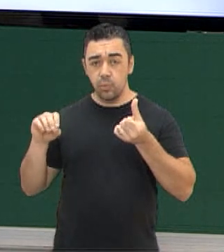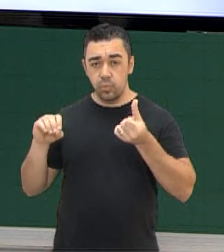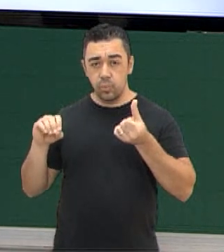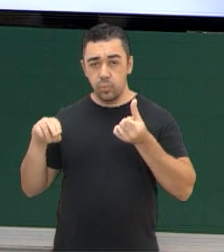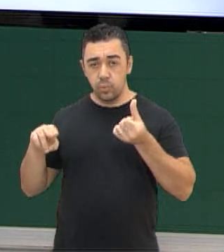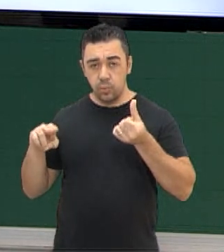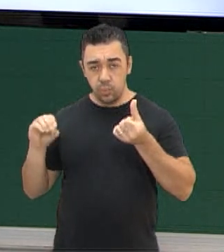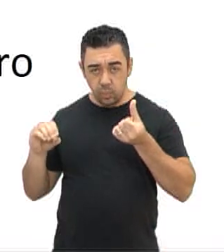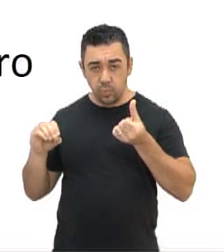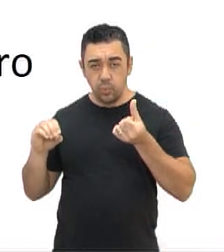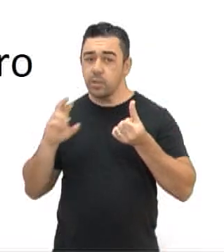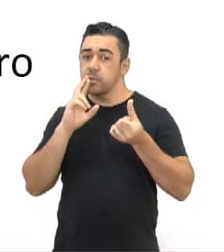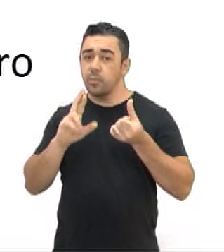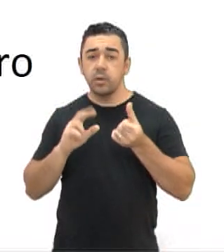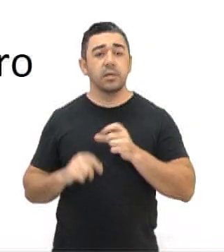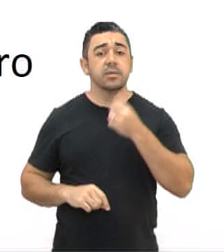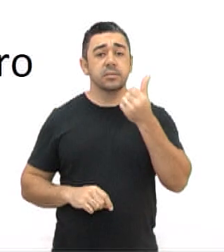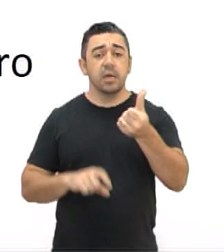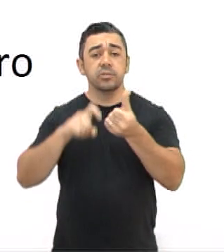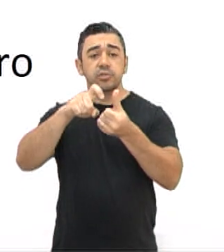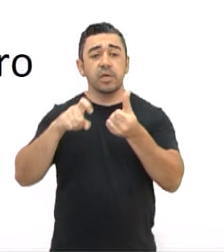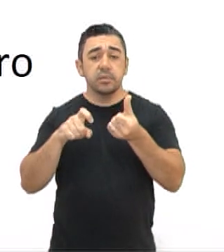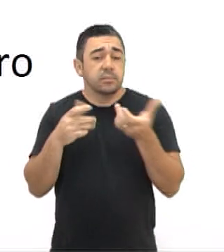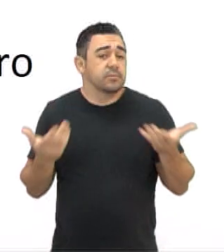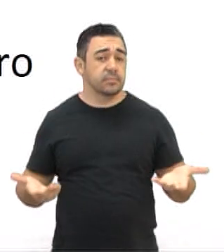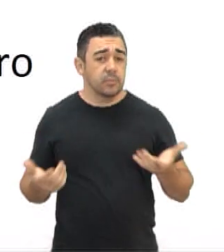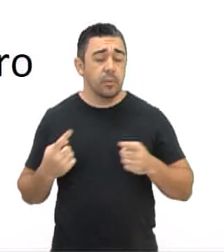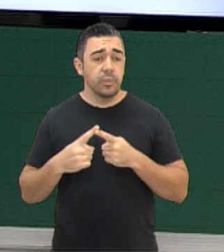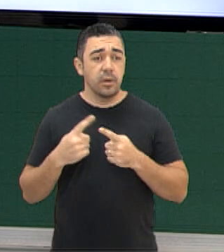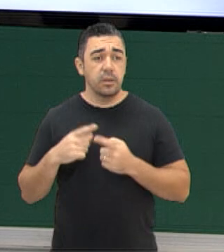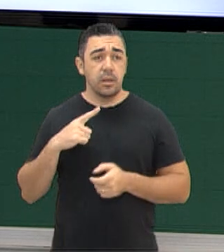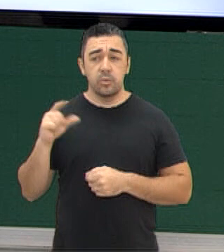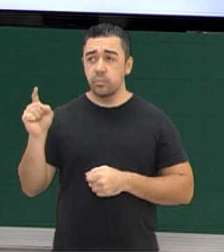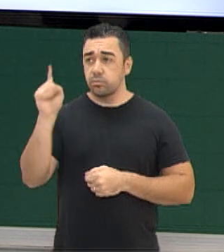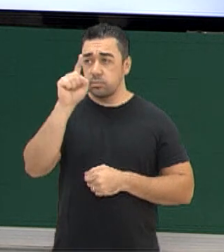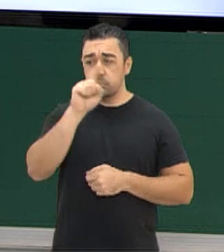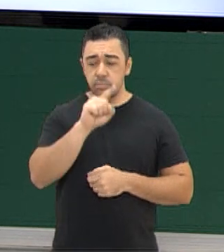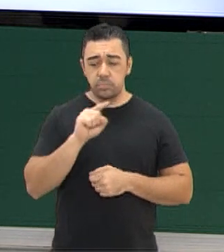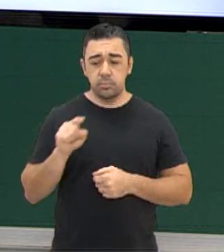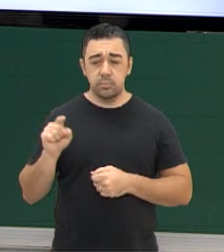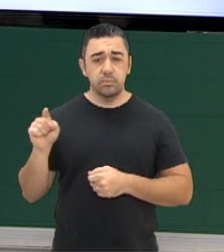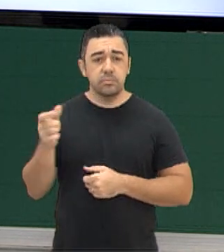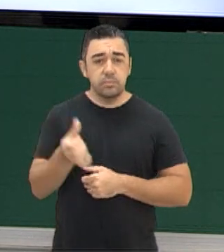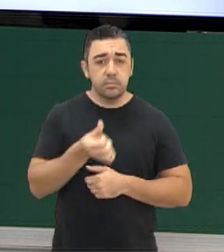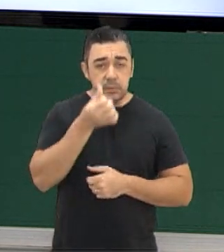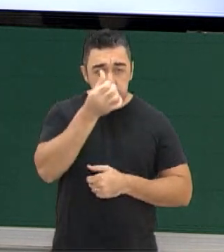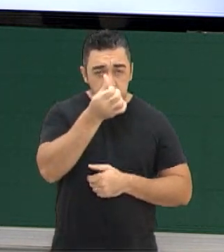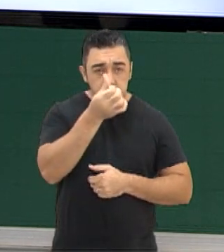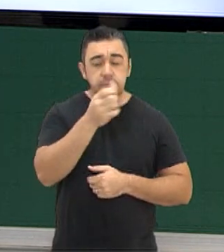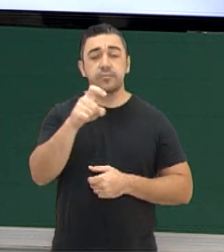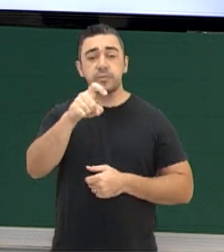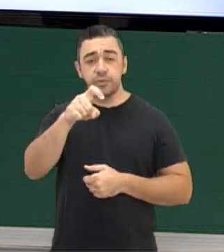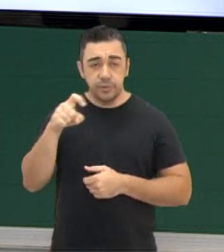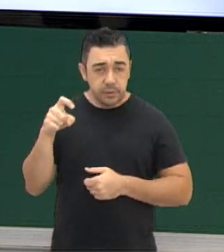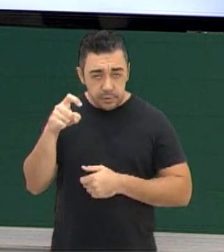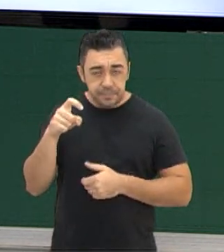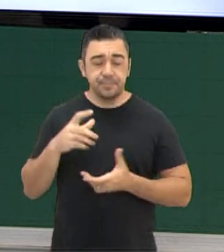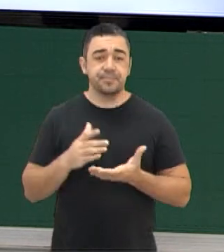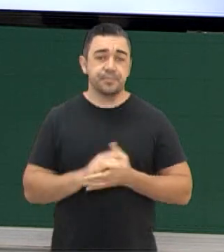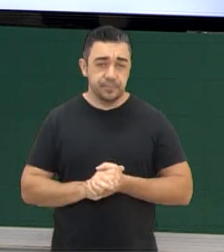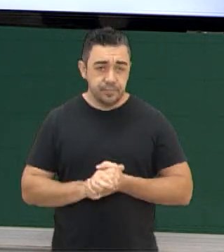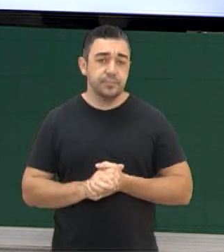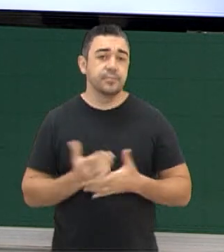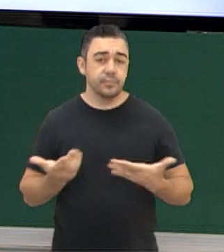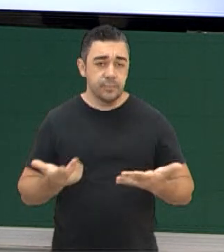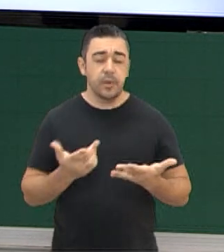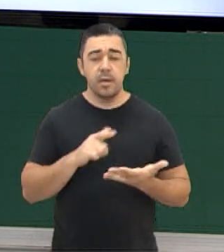minha resposta 6x, porque eu tenho 1, 2, 3, 4, 5, 6. 6 lados, como